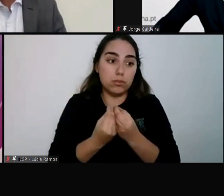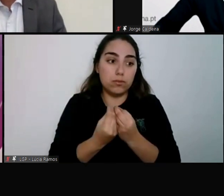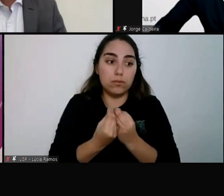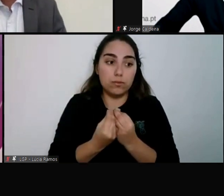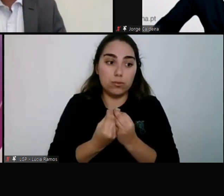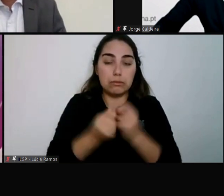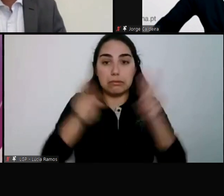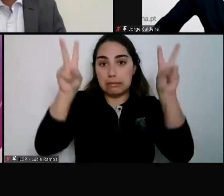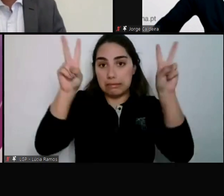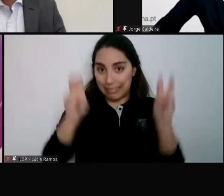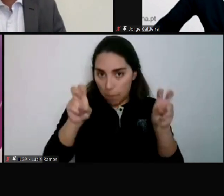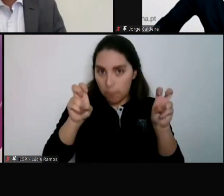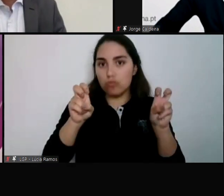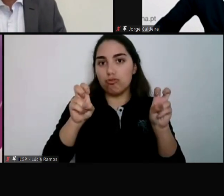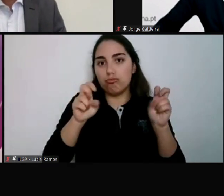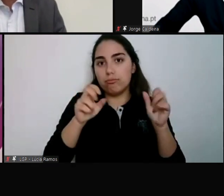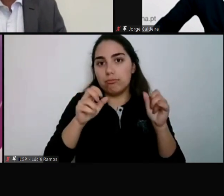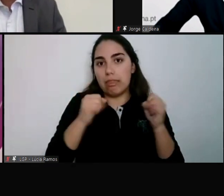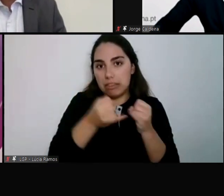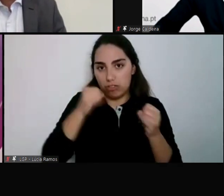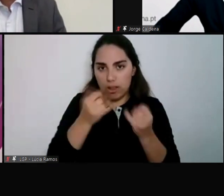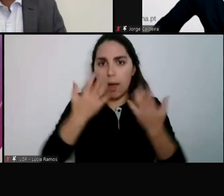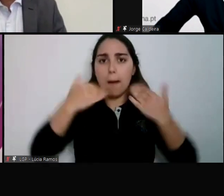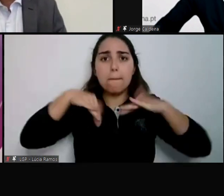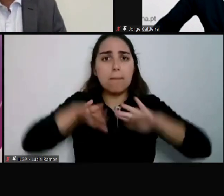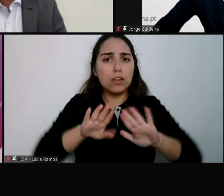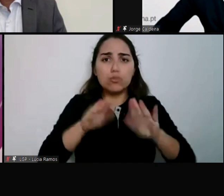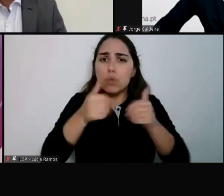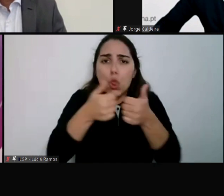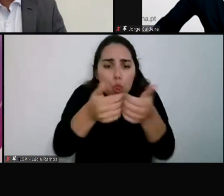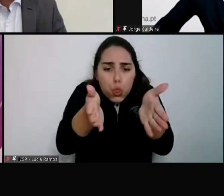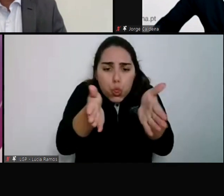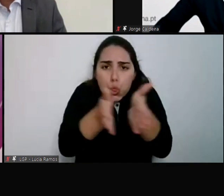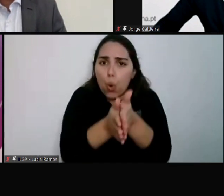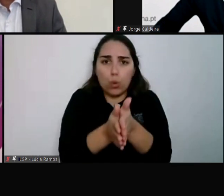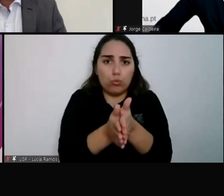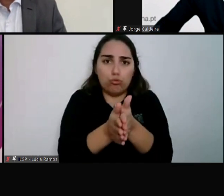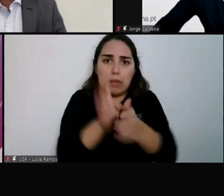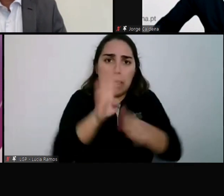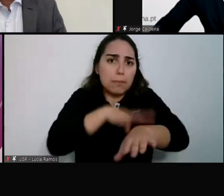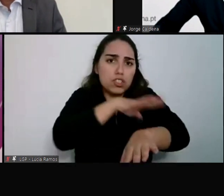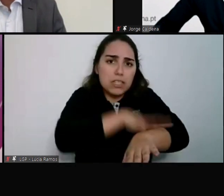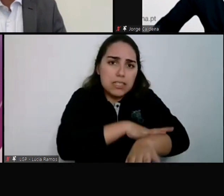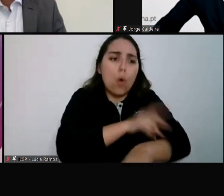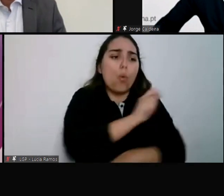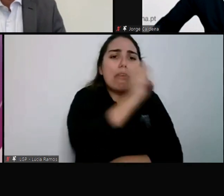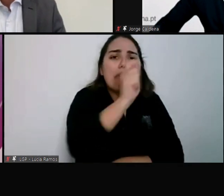do digital, mas para toda a administração no seu conjunto e para as várias entidades que acompanham.